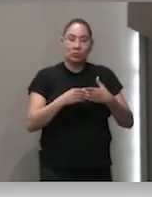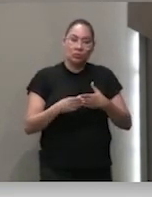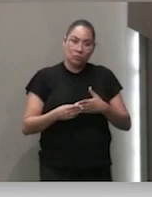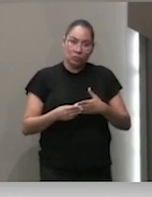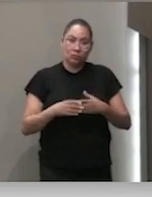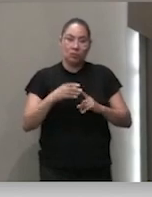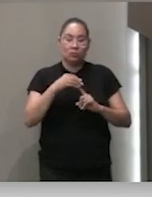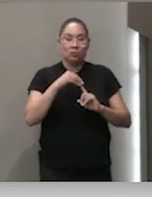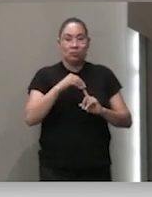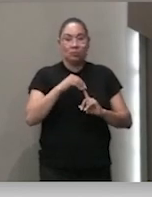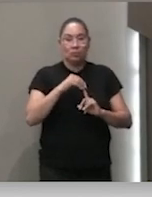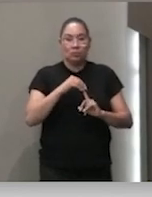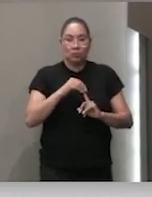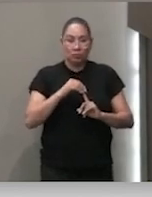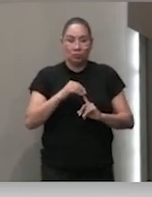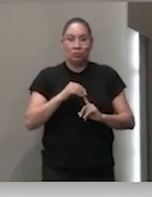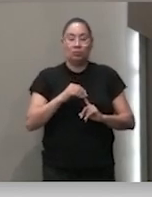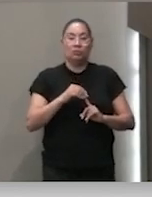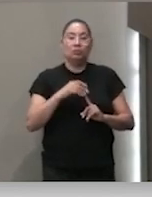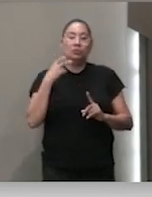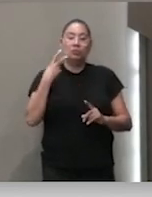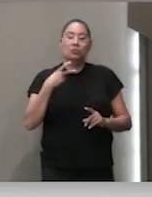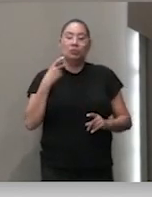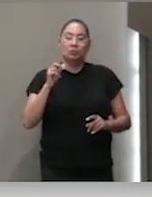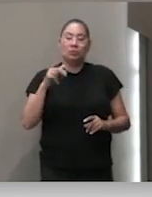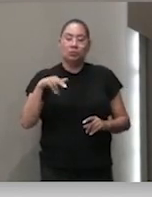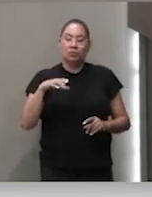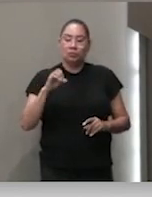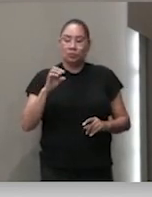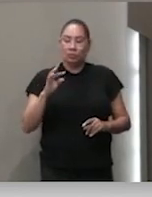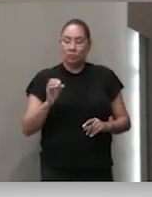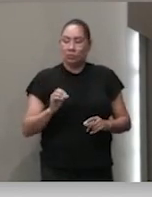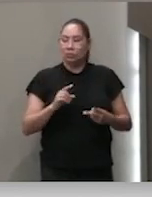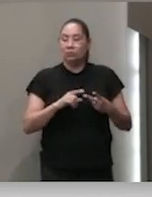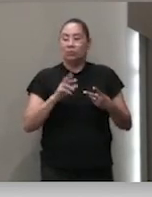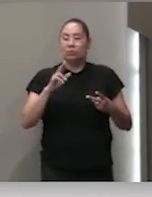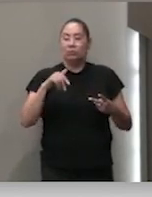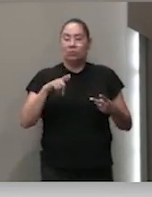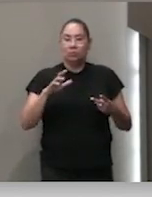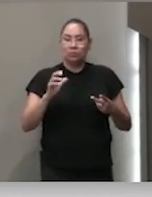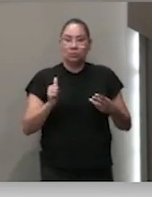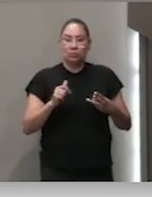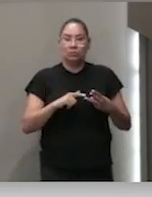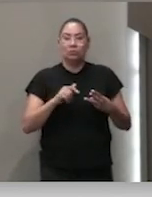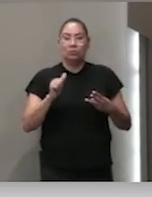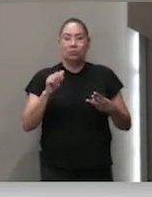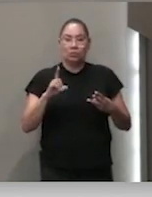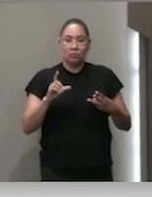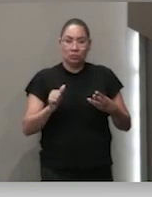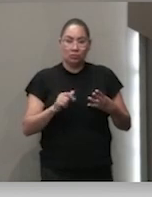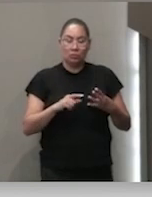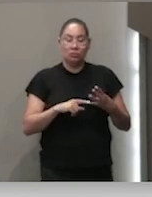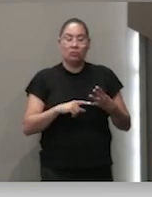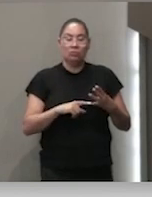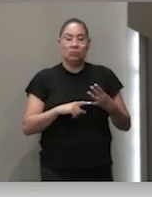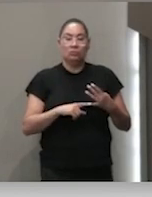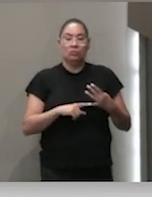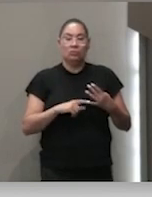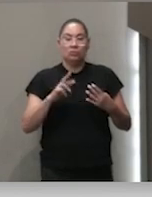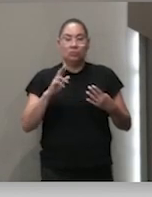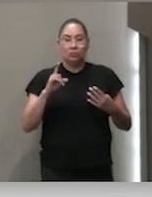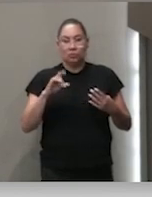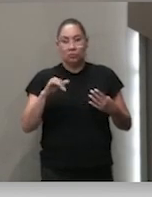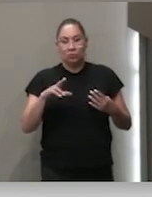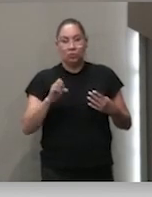vem principalmente, vereador Ernesto, vereadora Regina, Rodinei, Ada, Tiequinha, a gente que vem acompanhando de